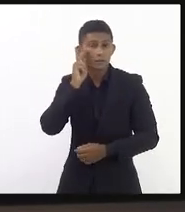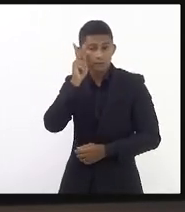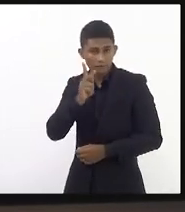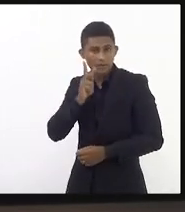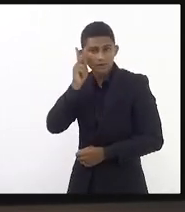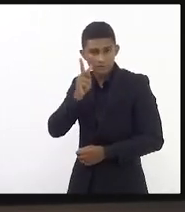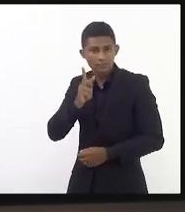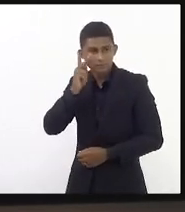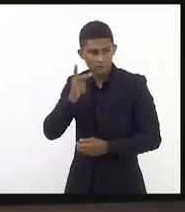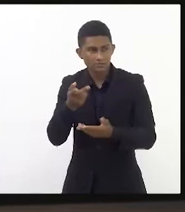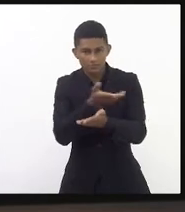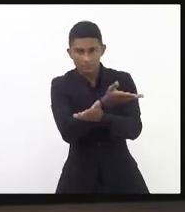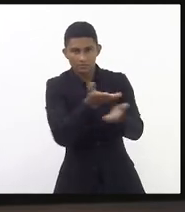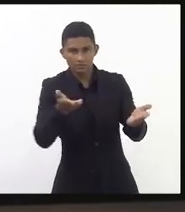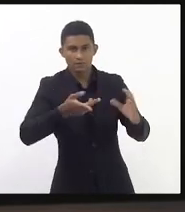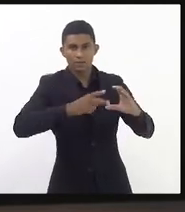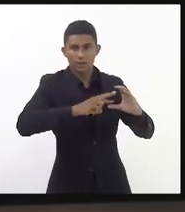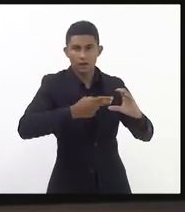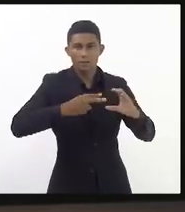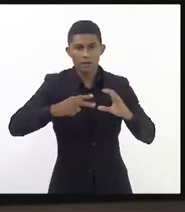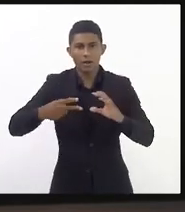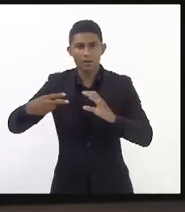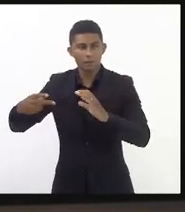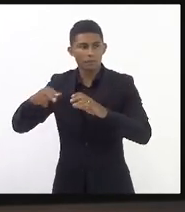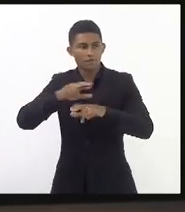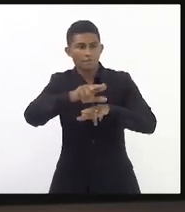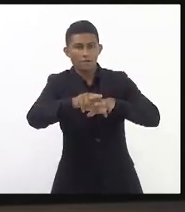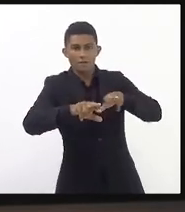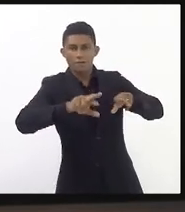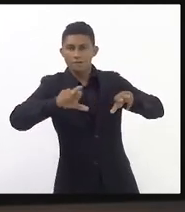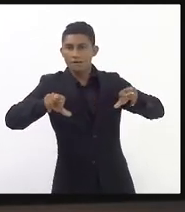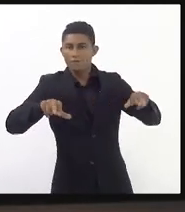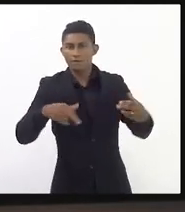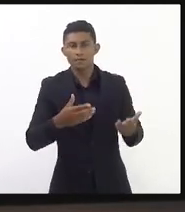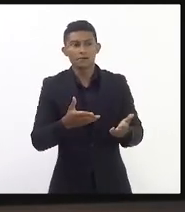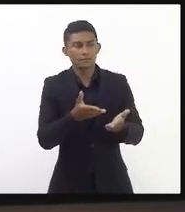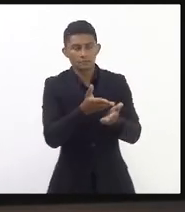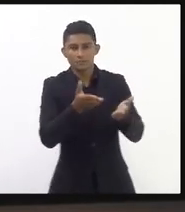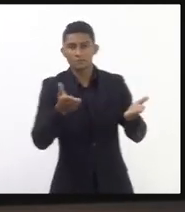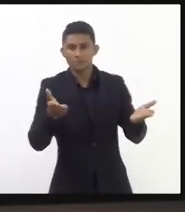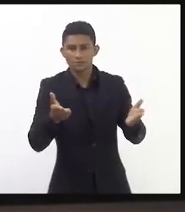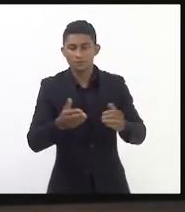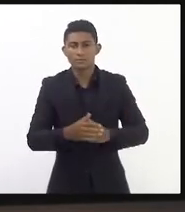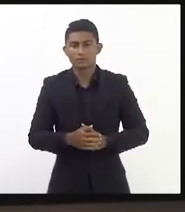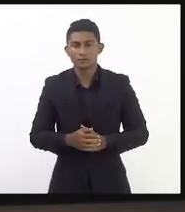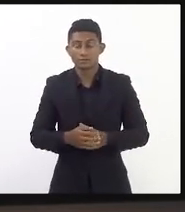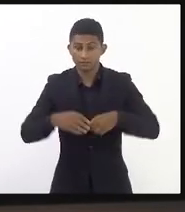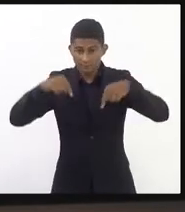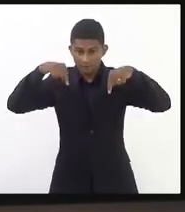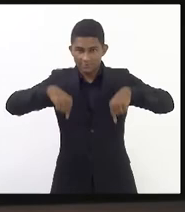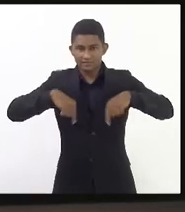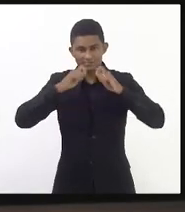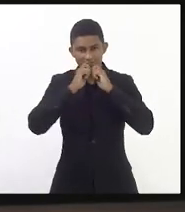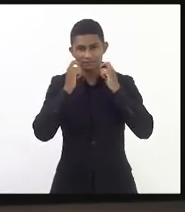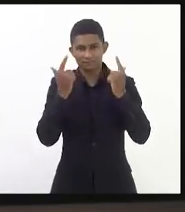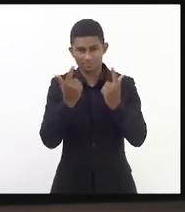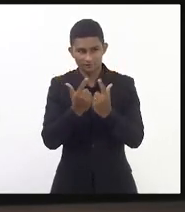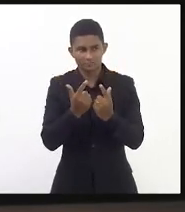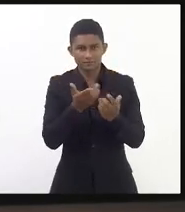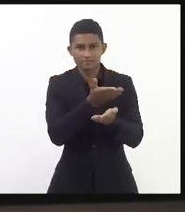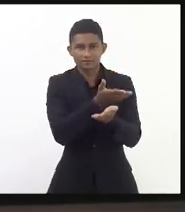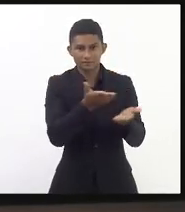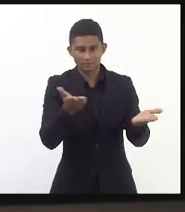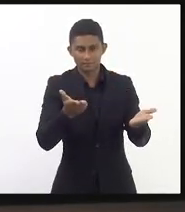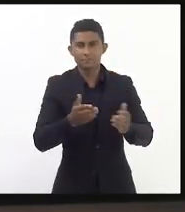em suas câmaras municipais, faz para a gente aqui nessa casa legislativa